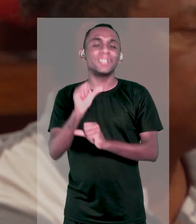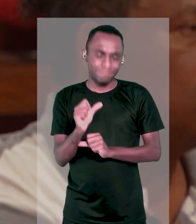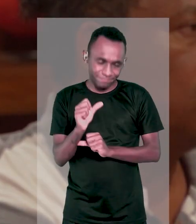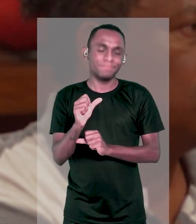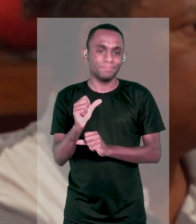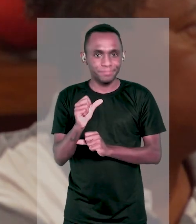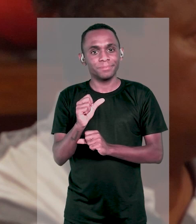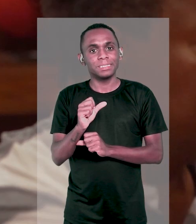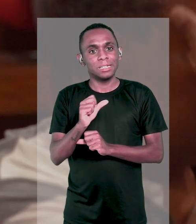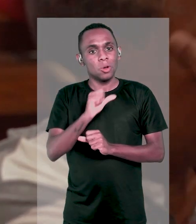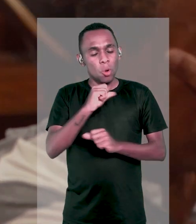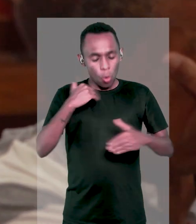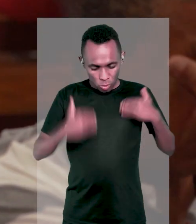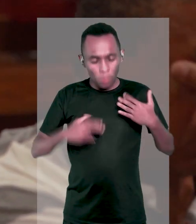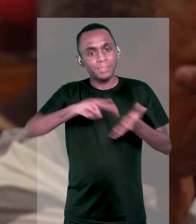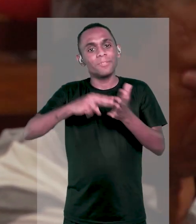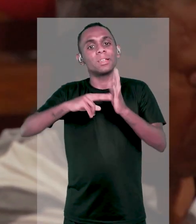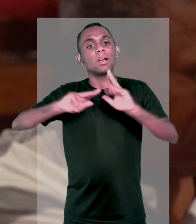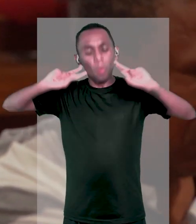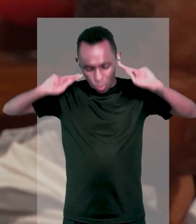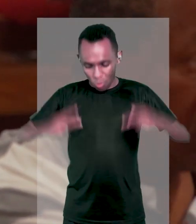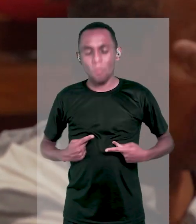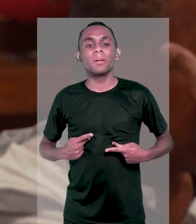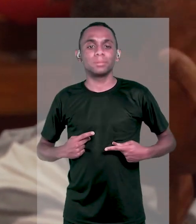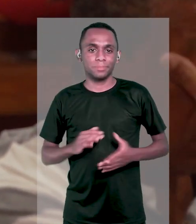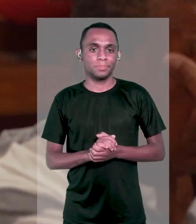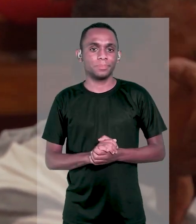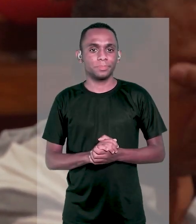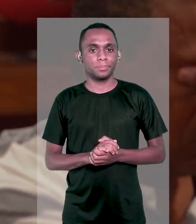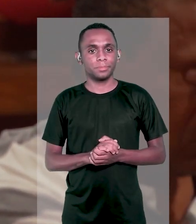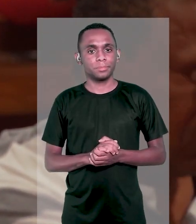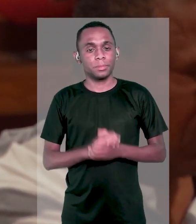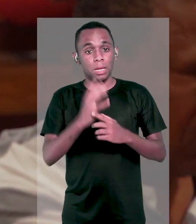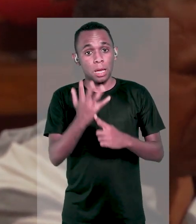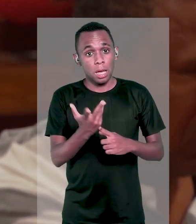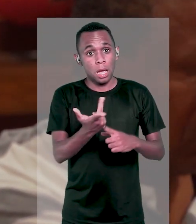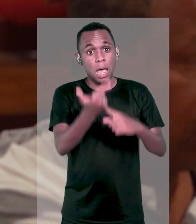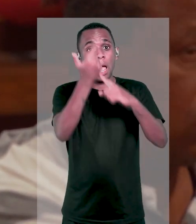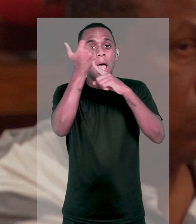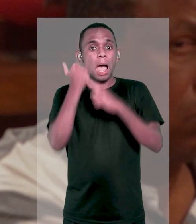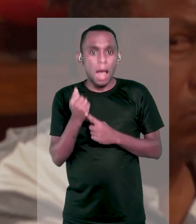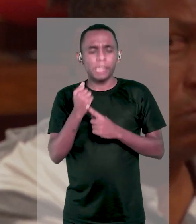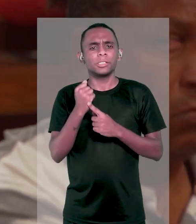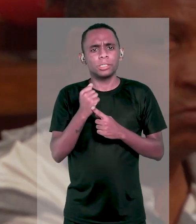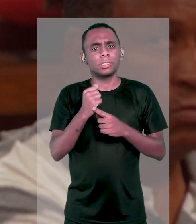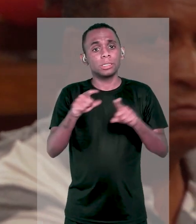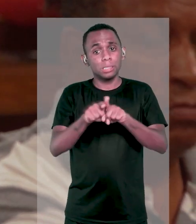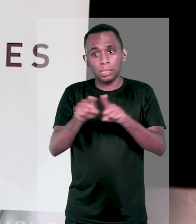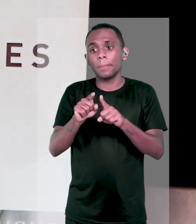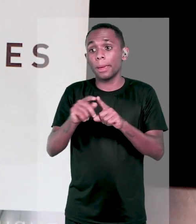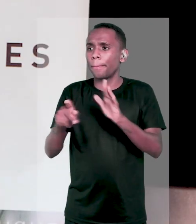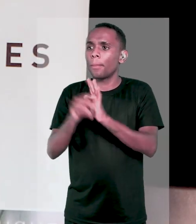Jorge num certo sentido eles nos escravizam é um truísmo não é uma coisa que se repetiu já muitas